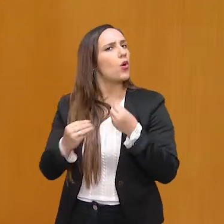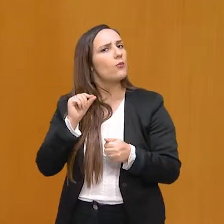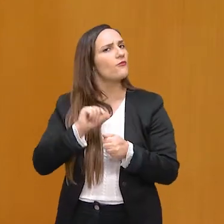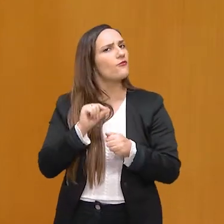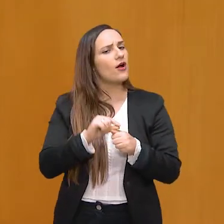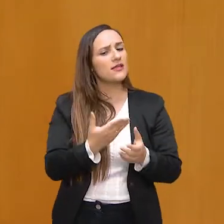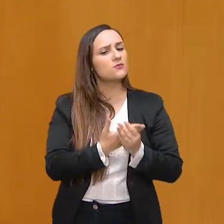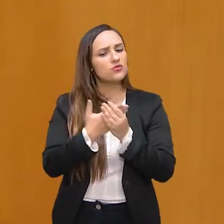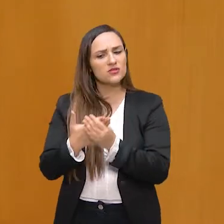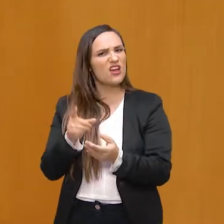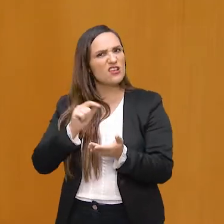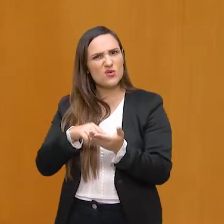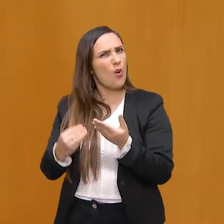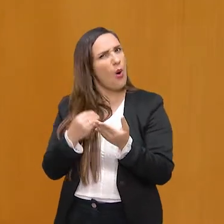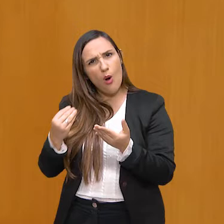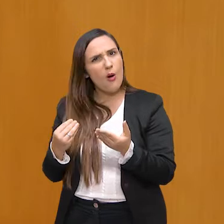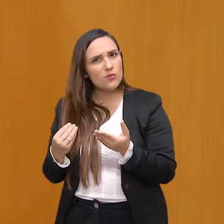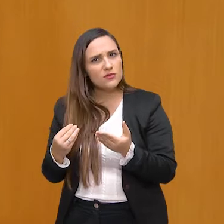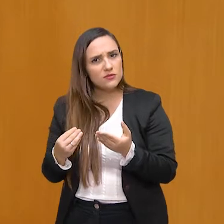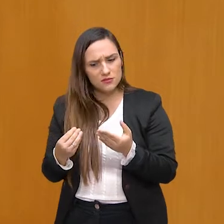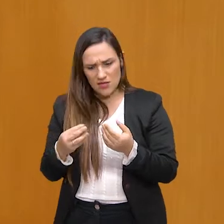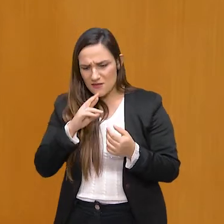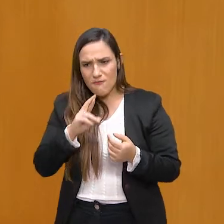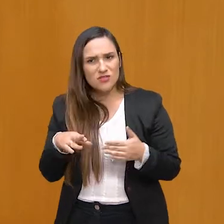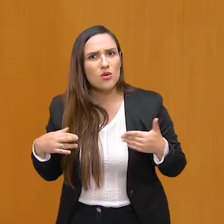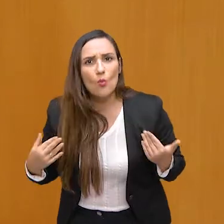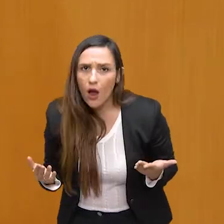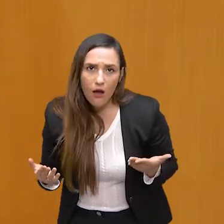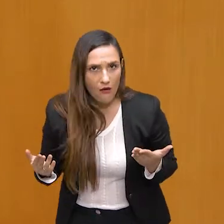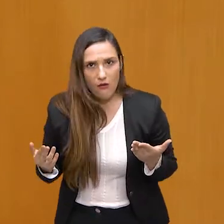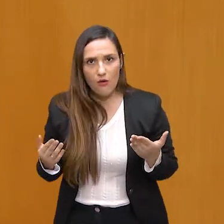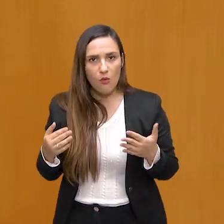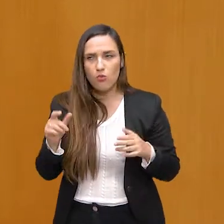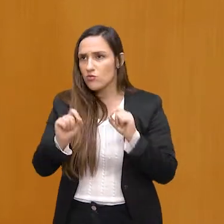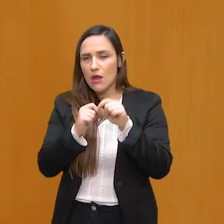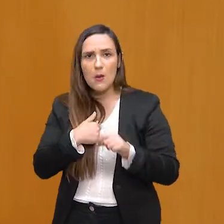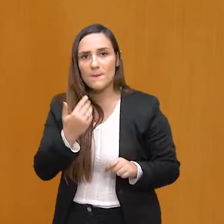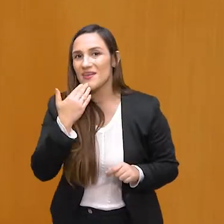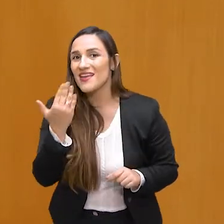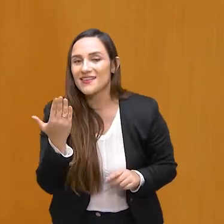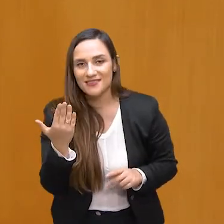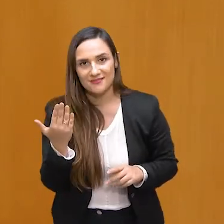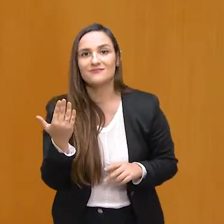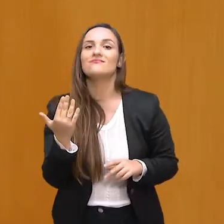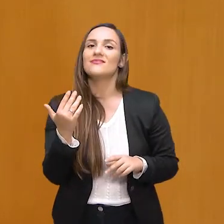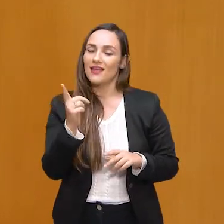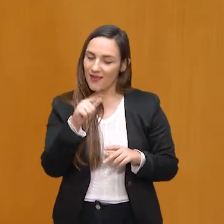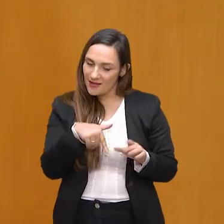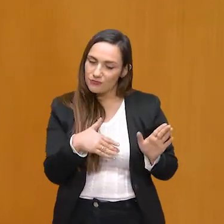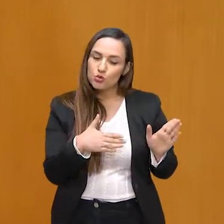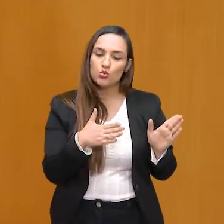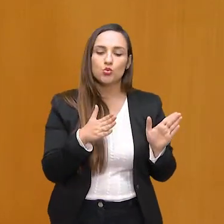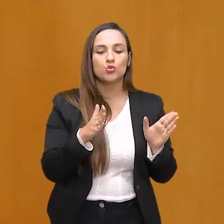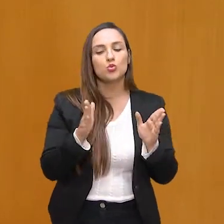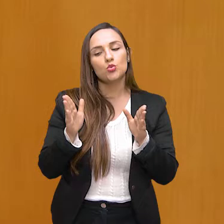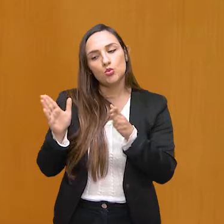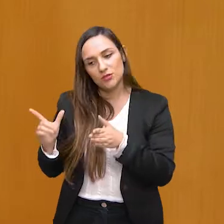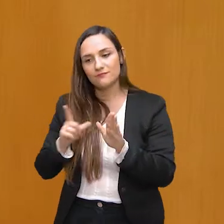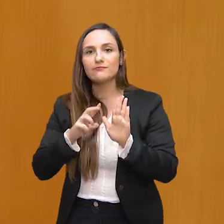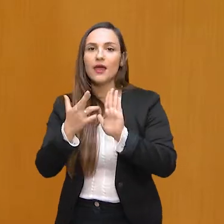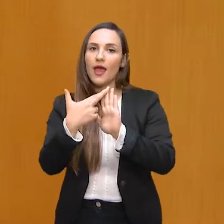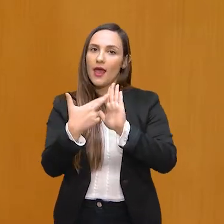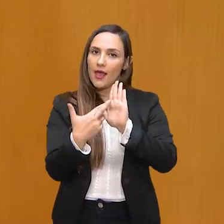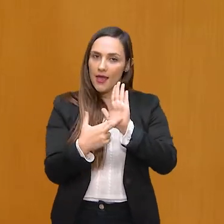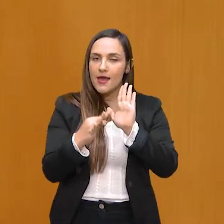processo é esse? Que tipo de processo deve ser apresentado a mim? Que tipo de solução deve ser apresentada a mim?